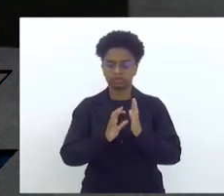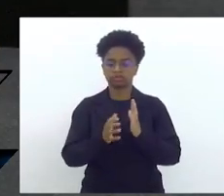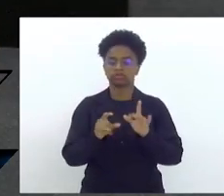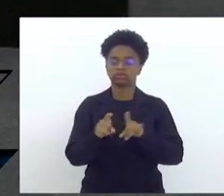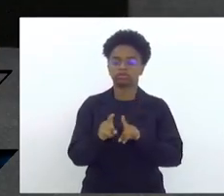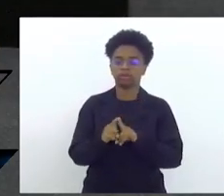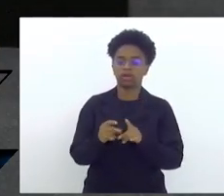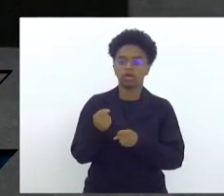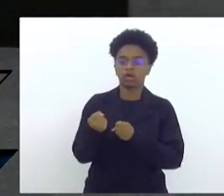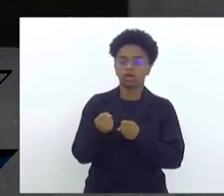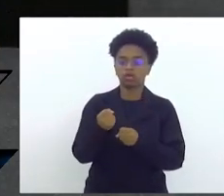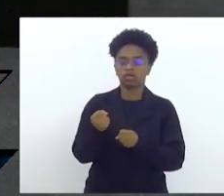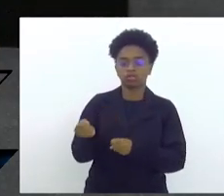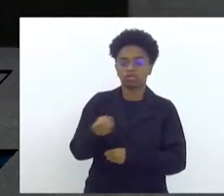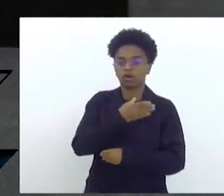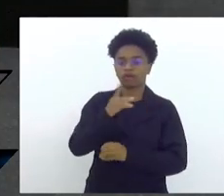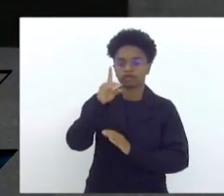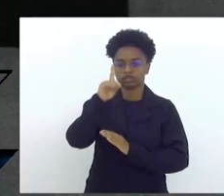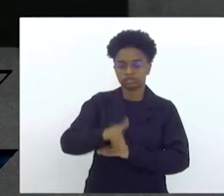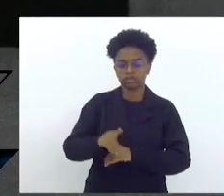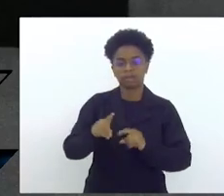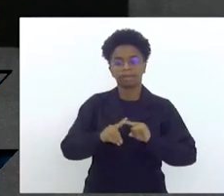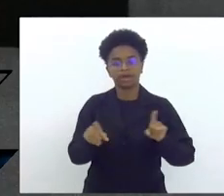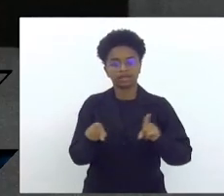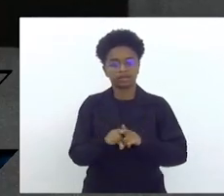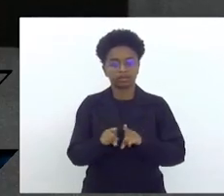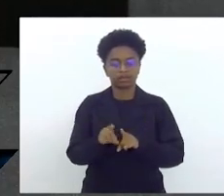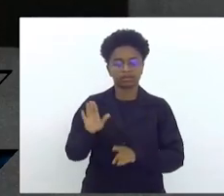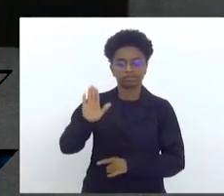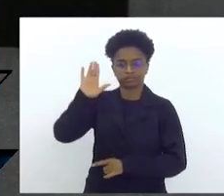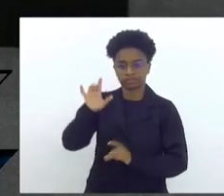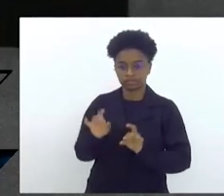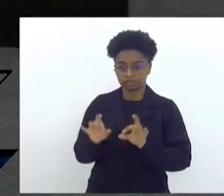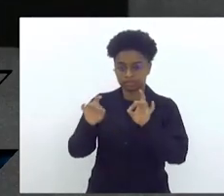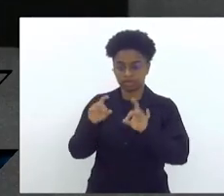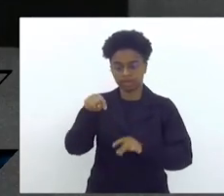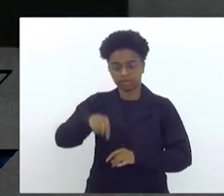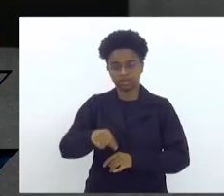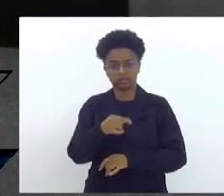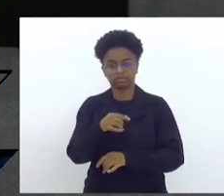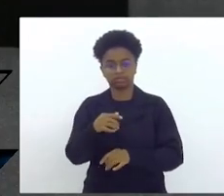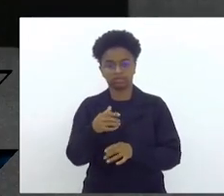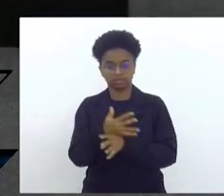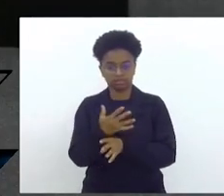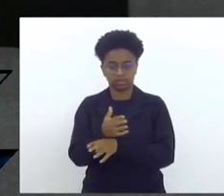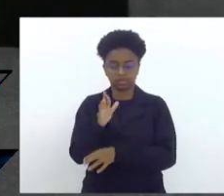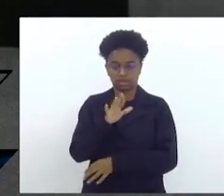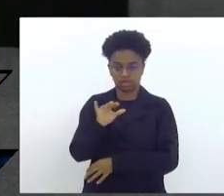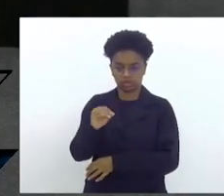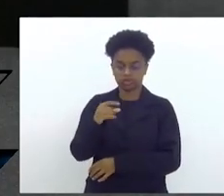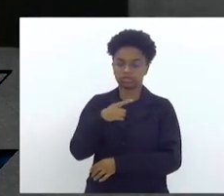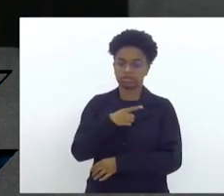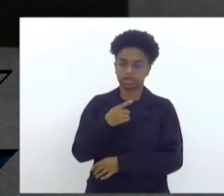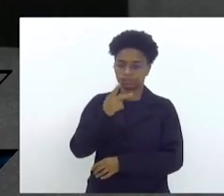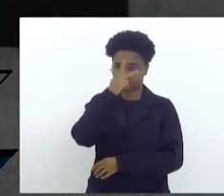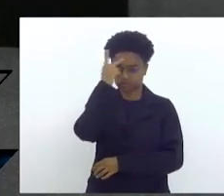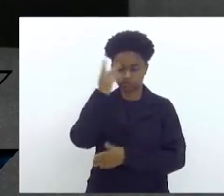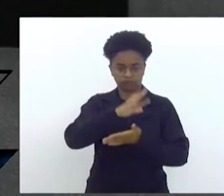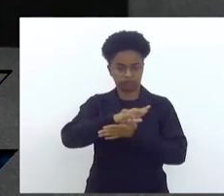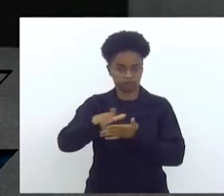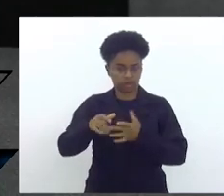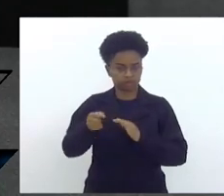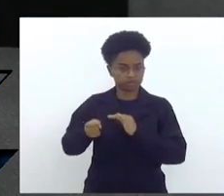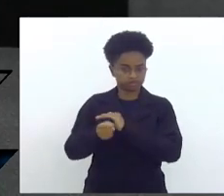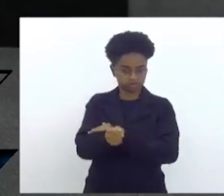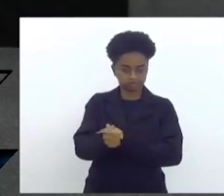mas também as candidaturas em especial na Cidade do Rio de Janeiro nós temos grandes nomes nessa disputa Eu